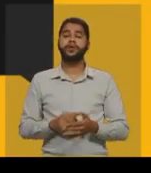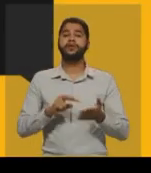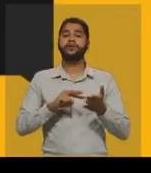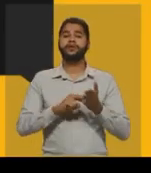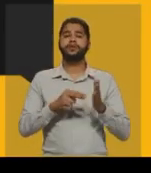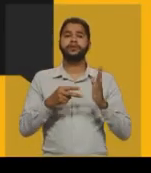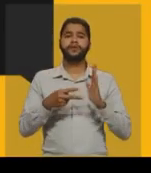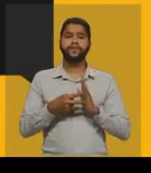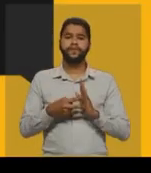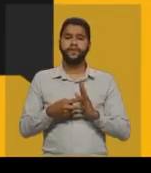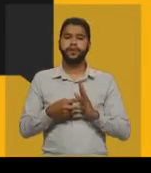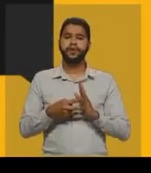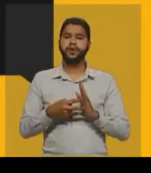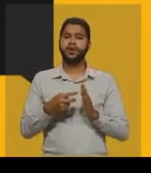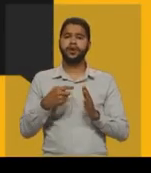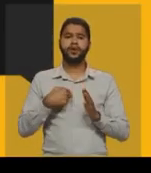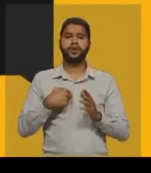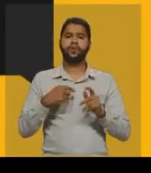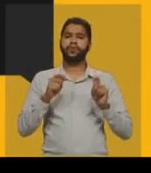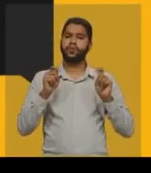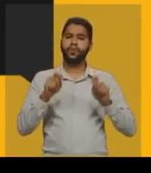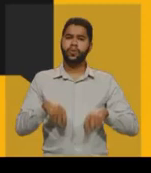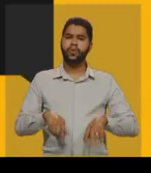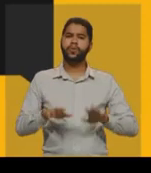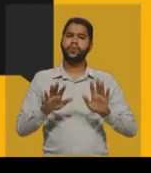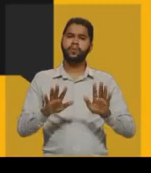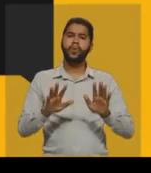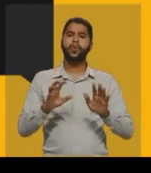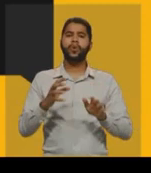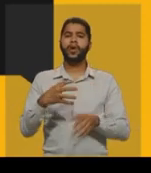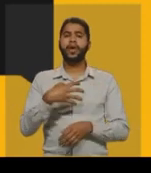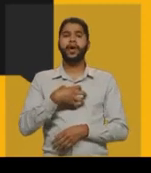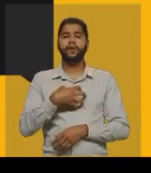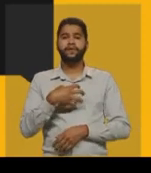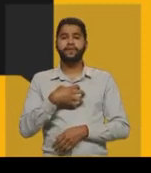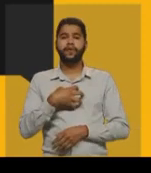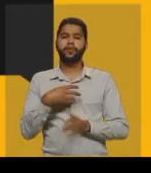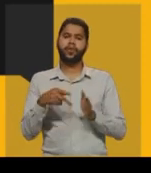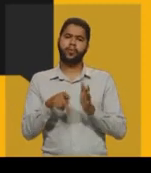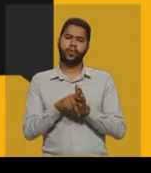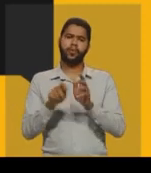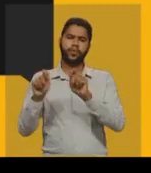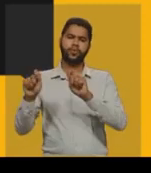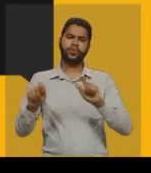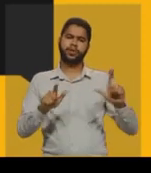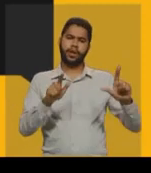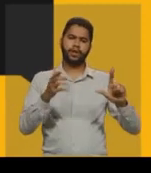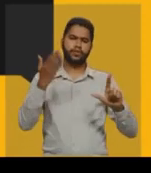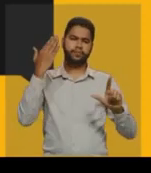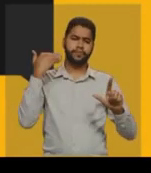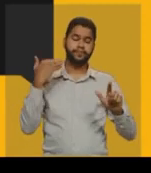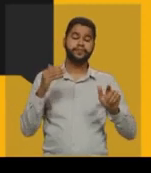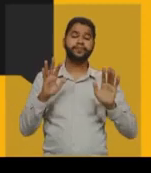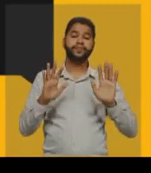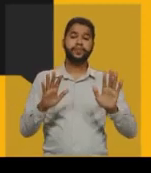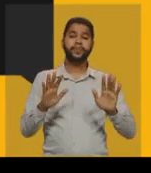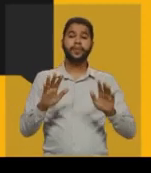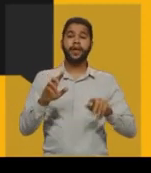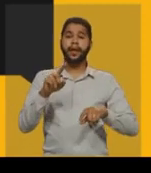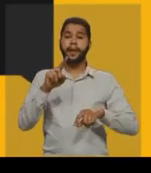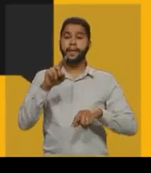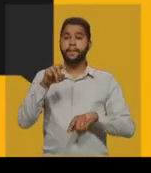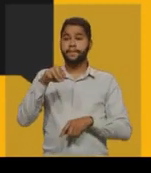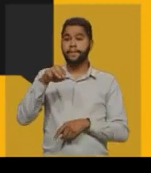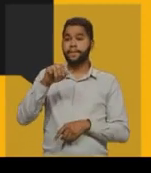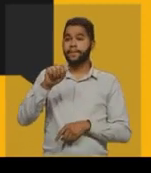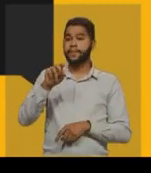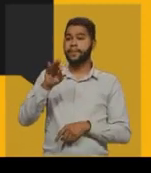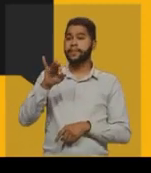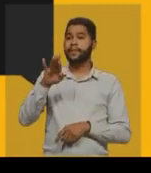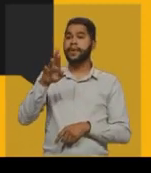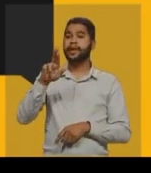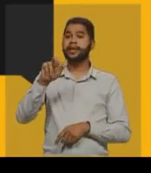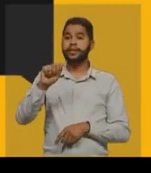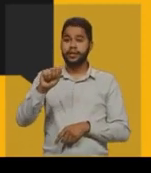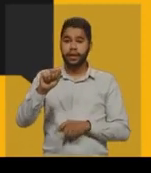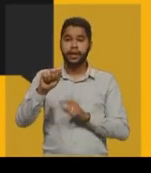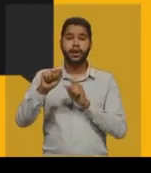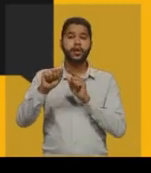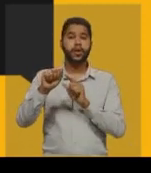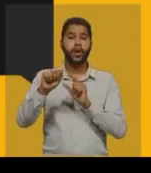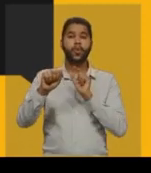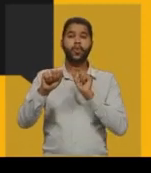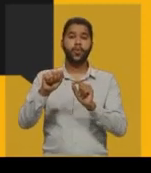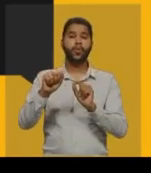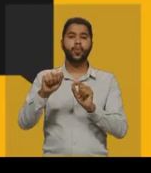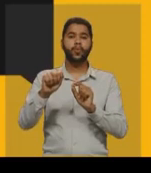significa aquilo que configura o que a coisa é. Nós já falamos o que é forma no slide anterior. Matéria, causa material, é a